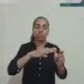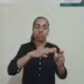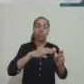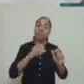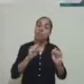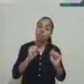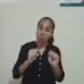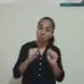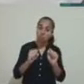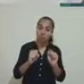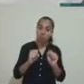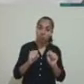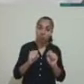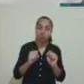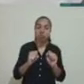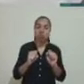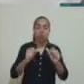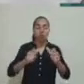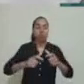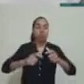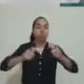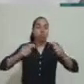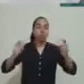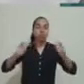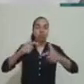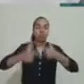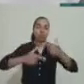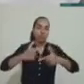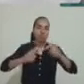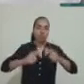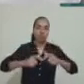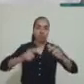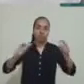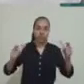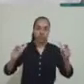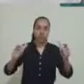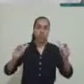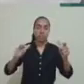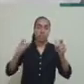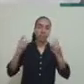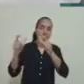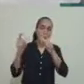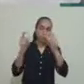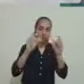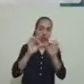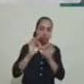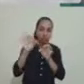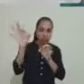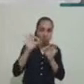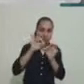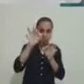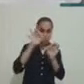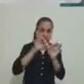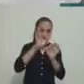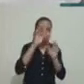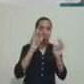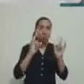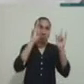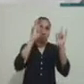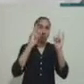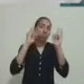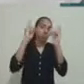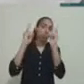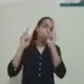possibilidade de ampliar esse serviço para bairros da cidade, para condomínios da cidade,